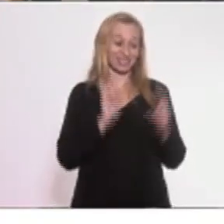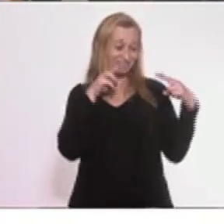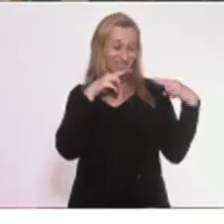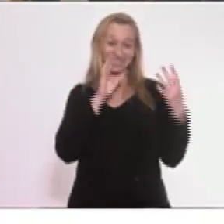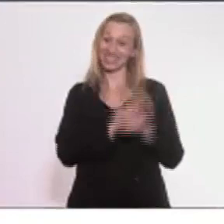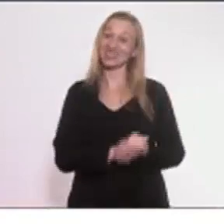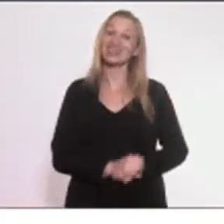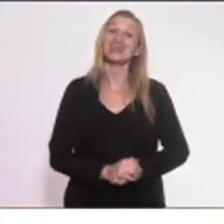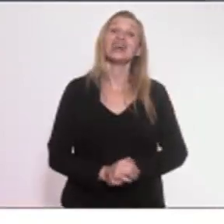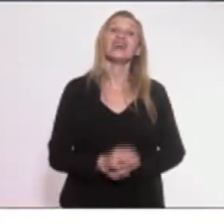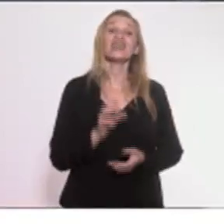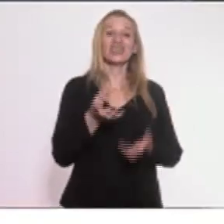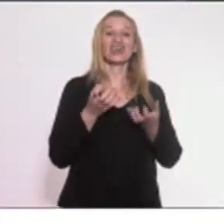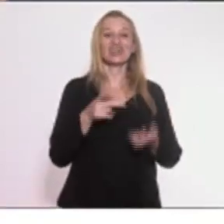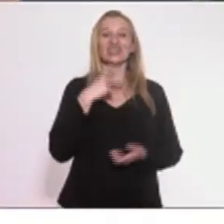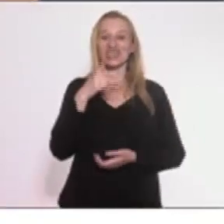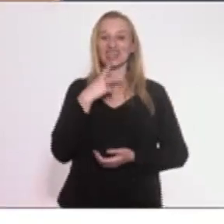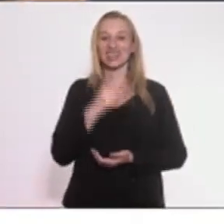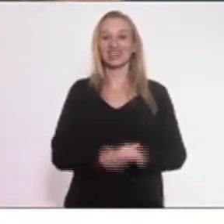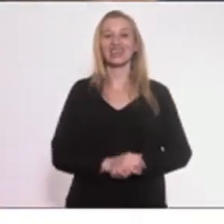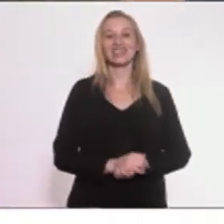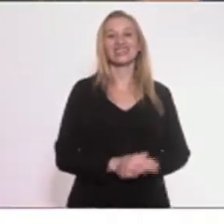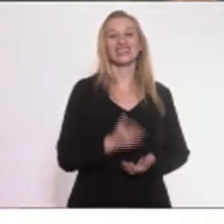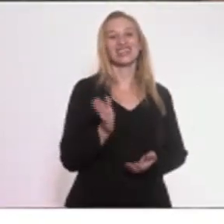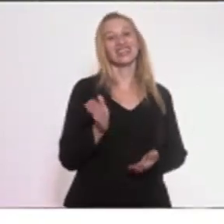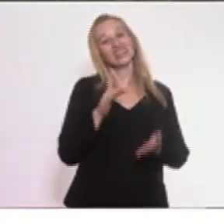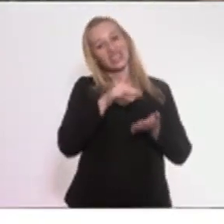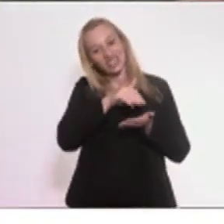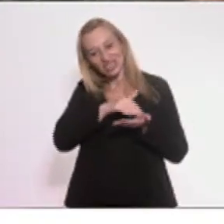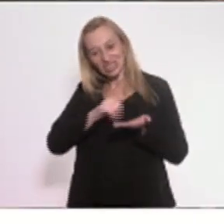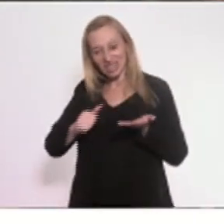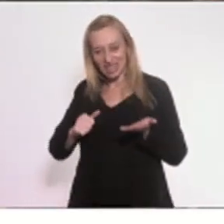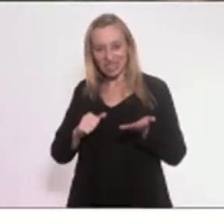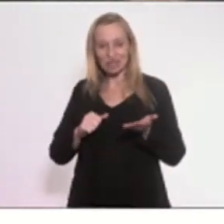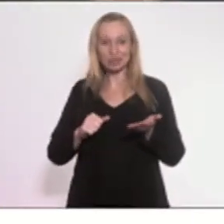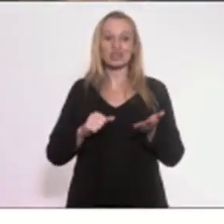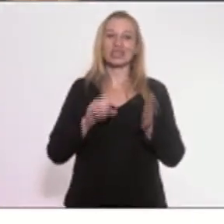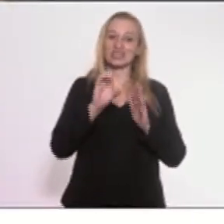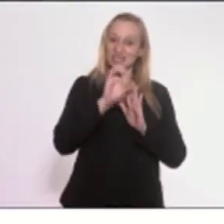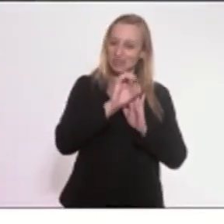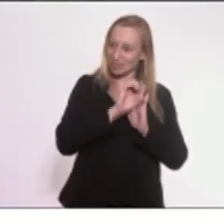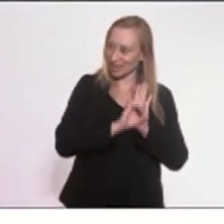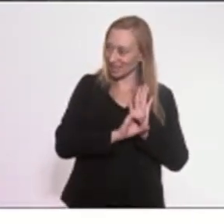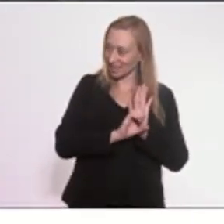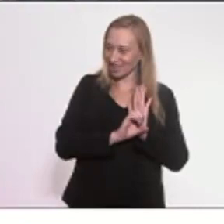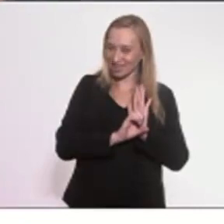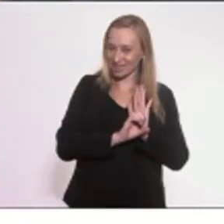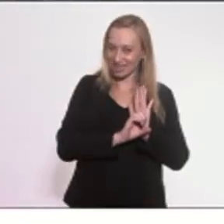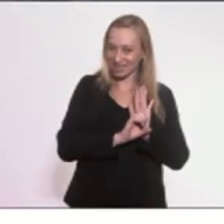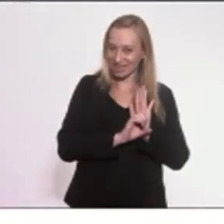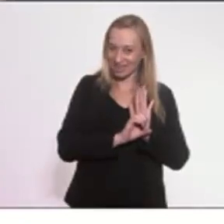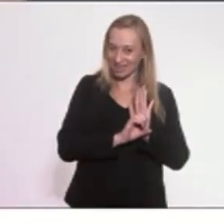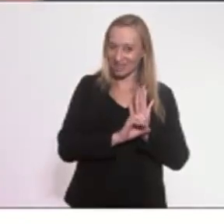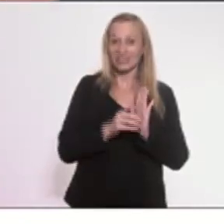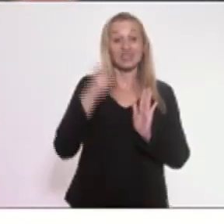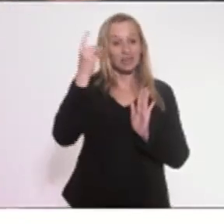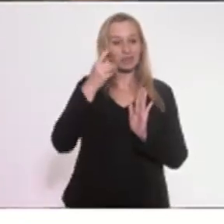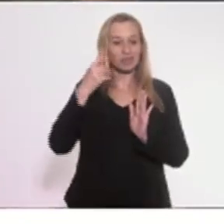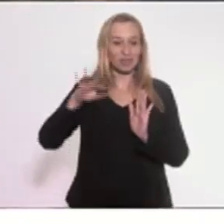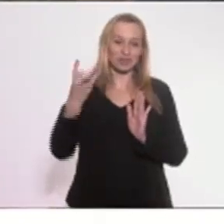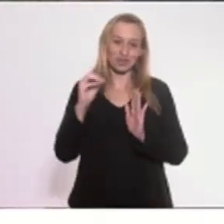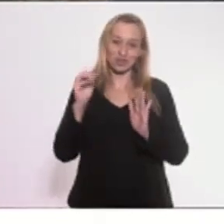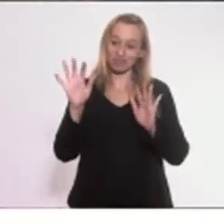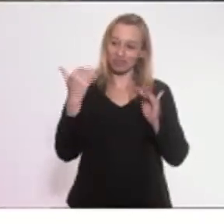favor. E aí, o que eu quero dizer? Nós retiraríamos as emendas, deputado Márcio Pacheco, por